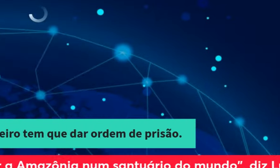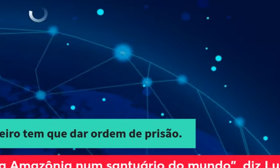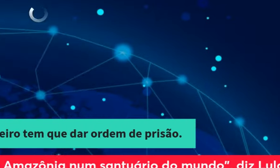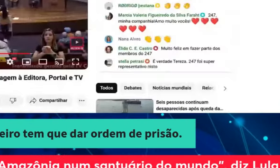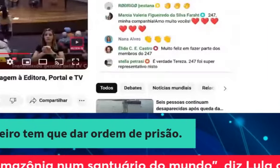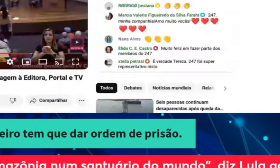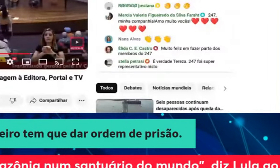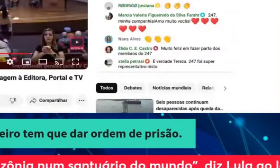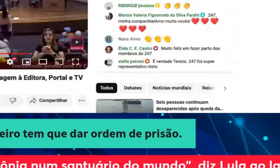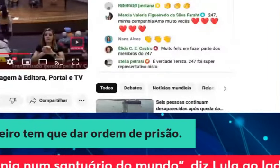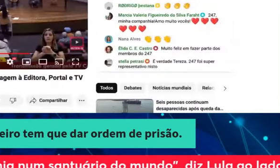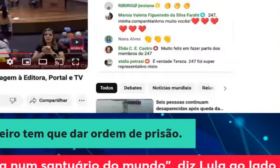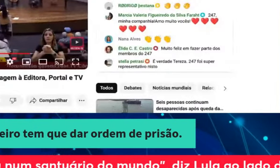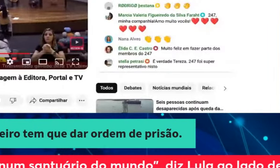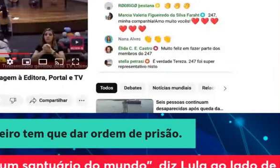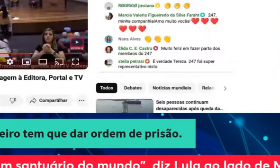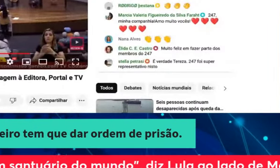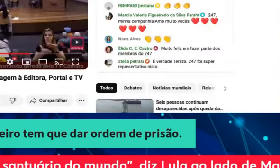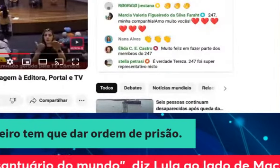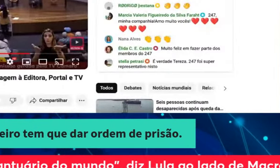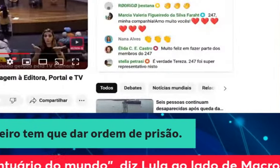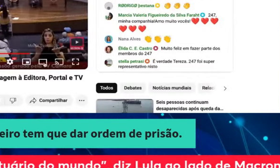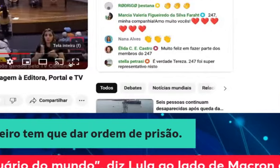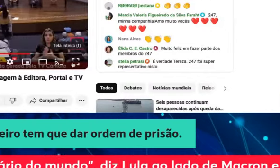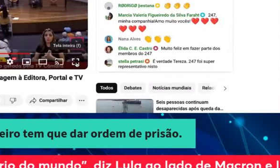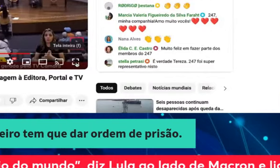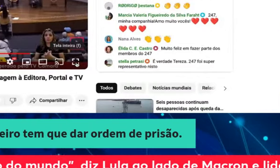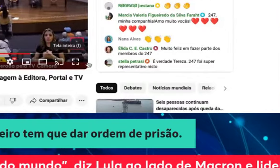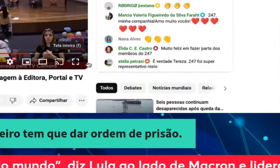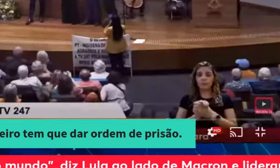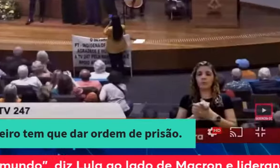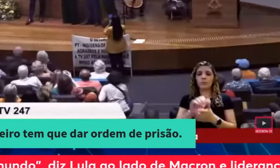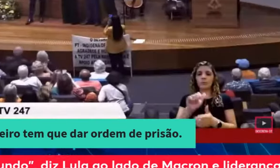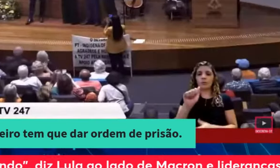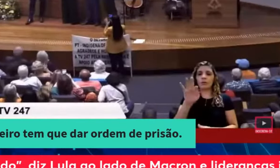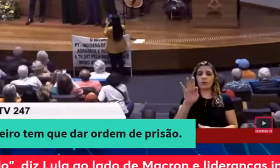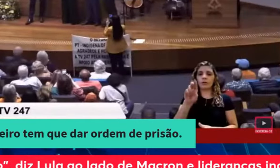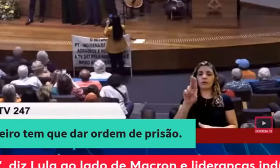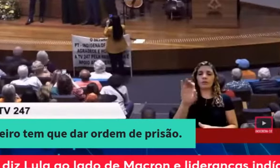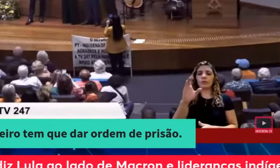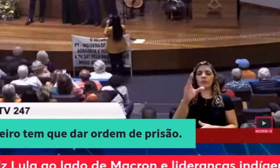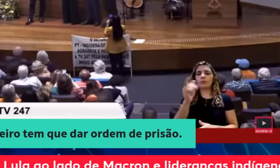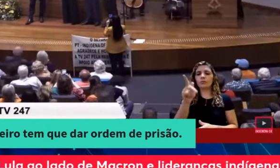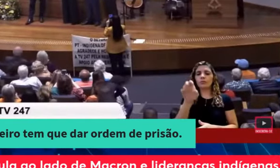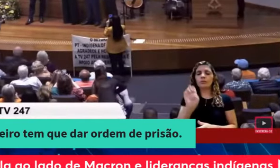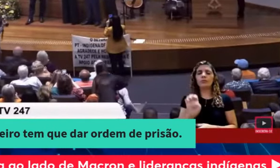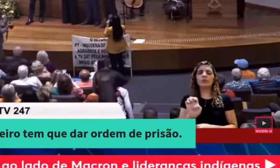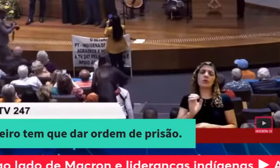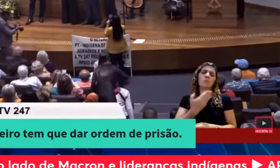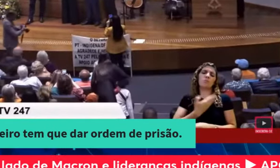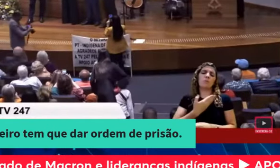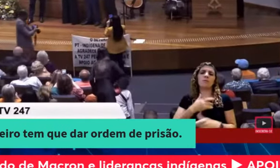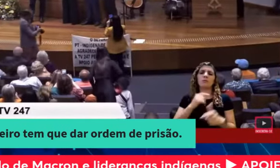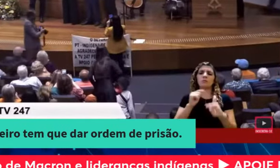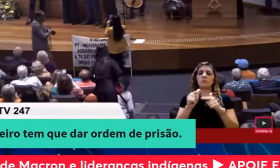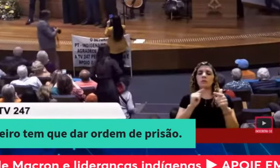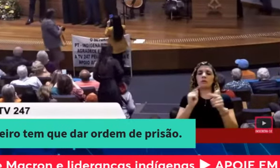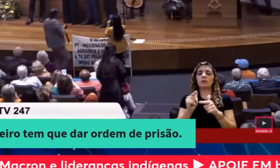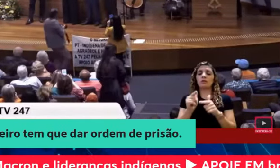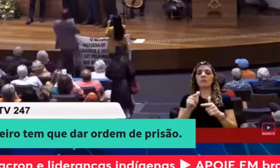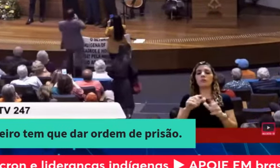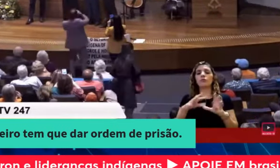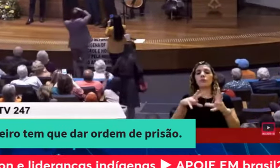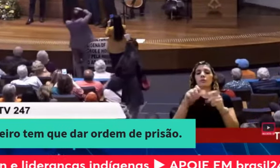gente já volta aqui na sequência. Aqui, ó. O Atush, esse grande companheiro de caminhada, seu nome, da Hilde,